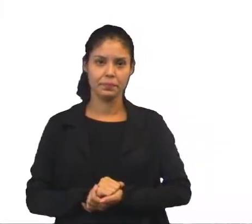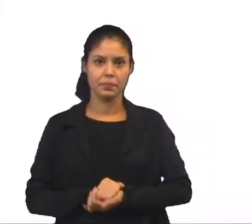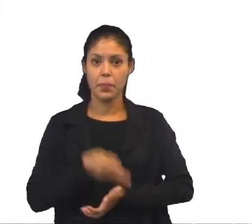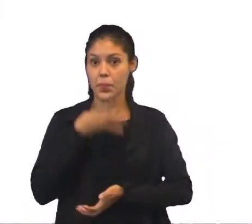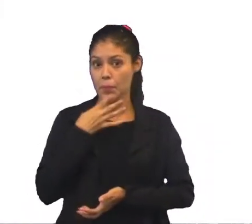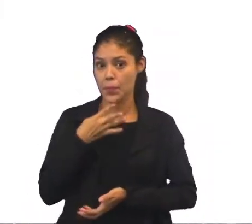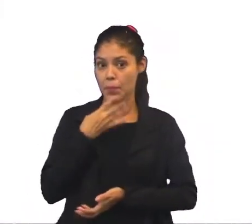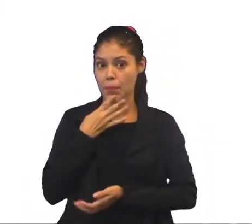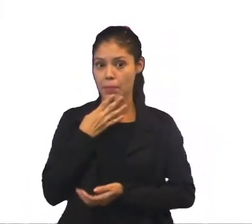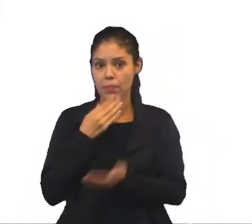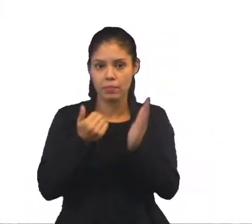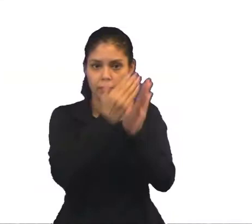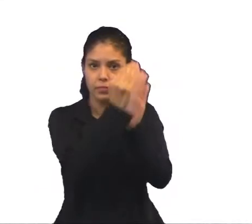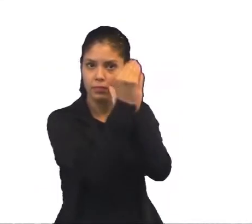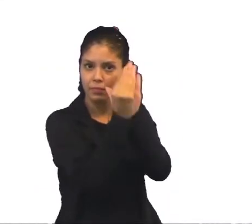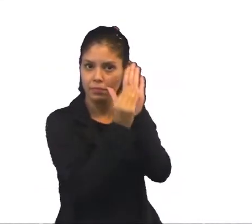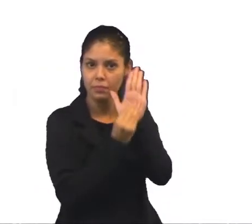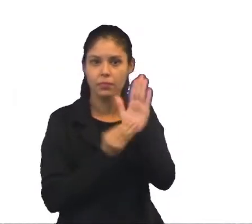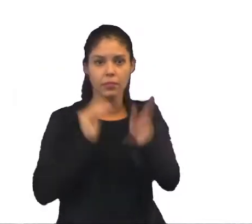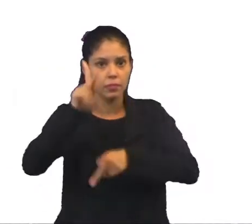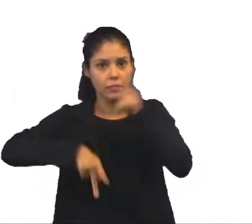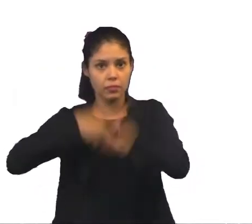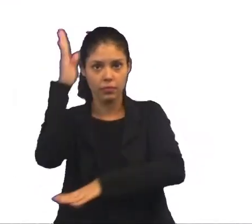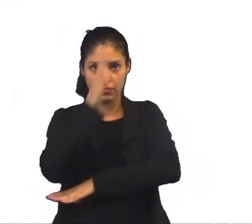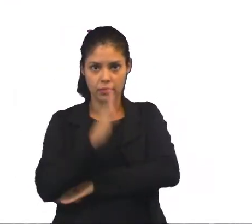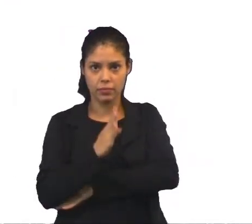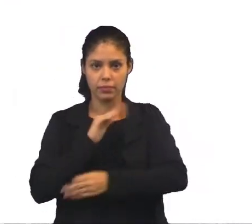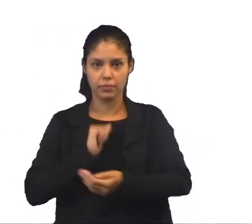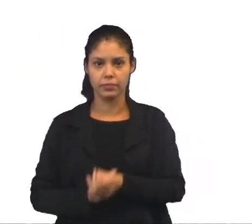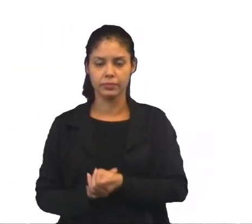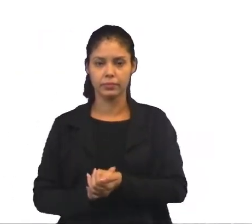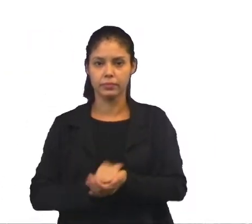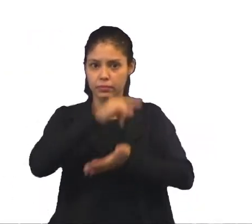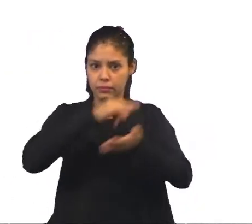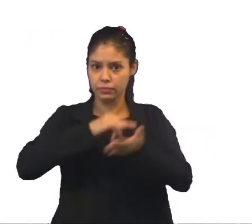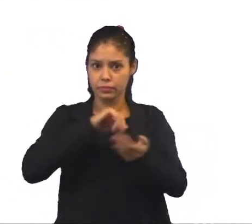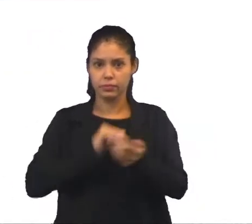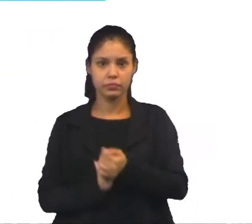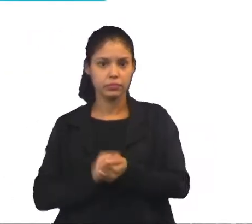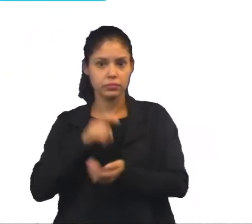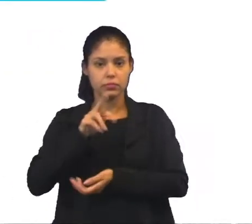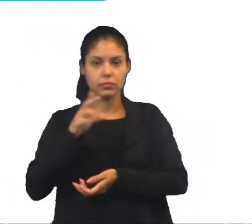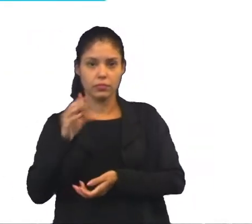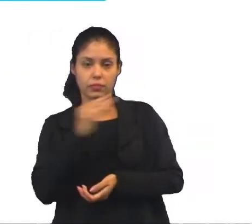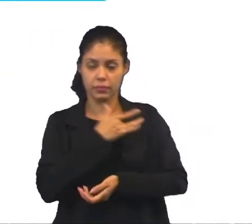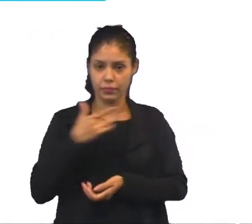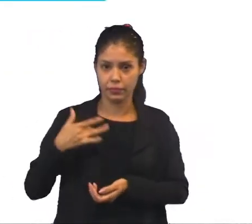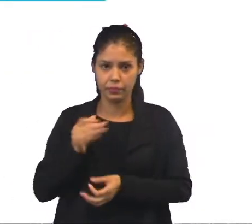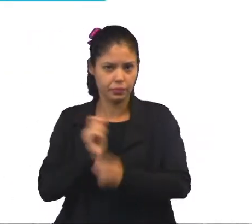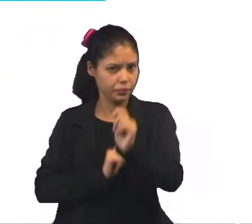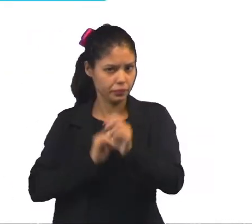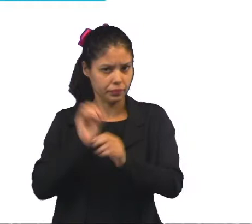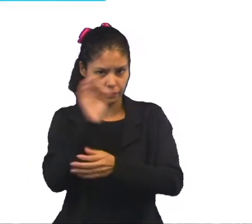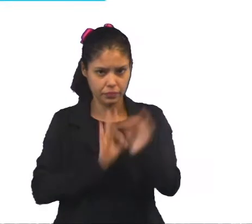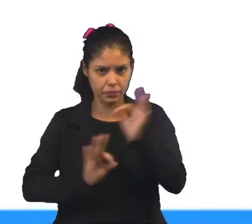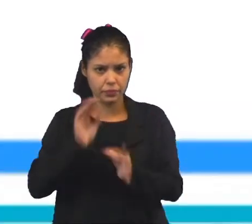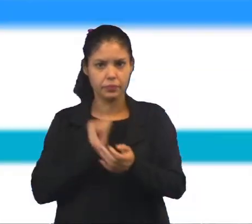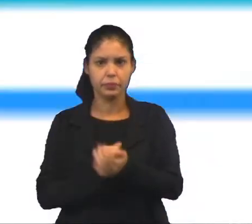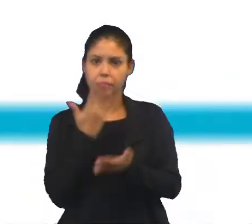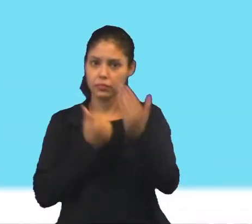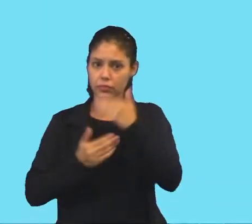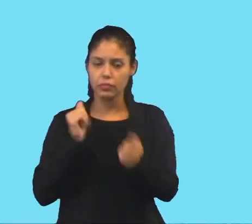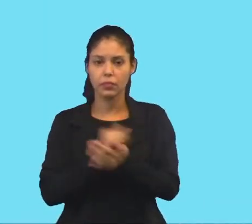Conheça o Guia Alimentar para a População Brasileira, um documento do Ministério da Saúde que organiza as recomendações de